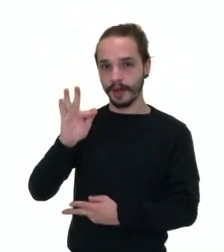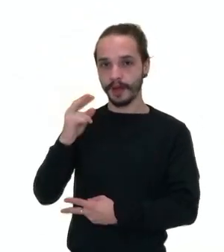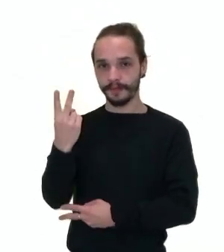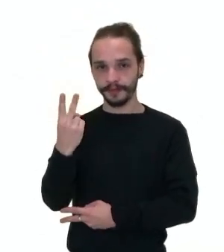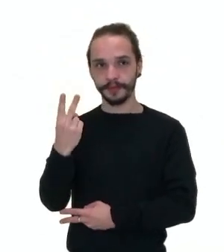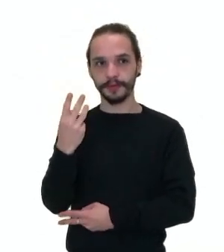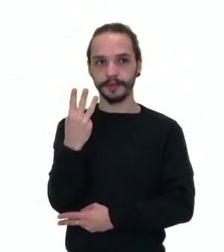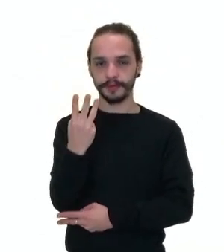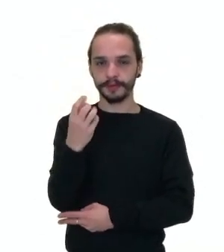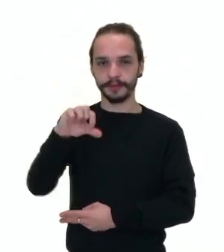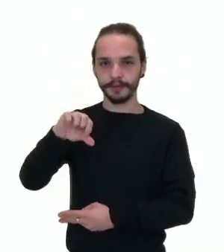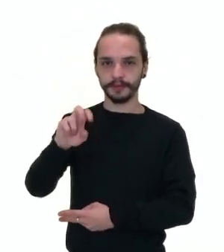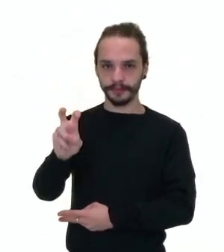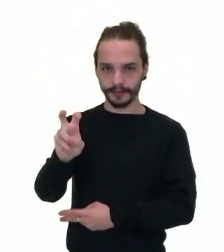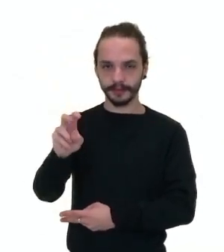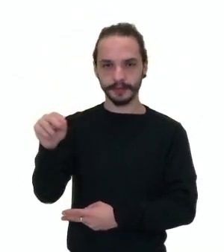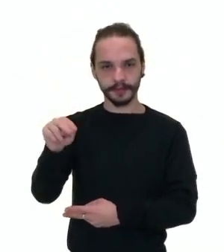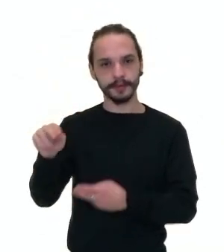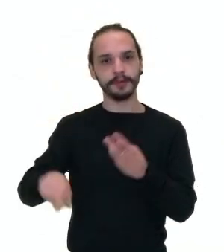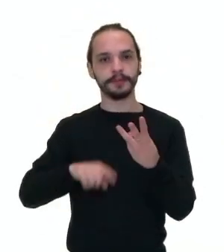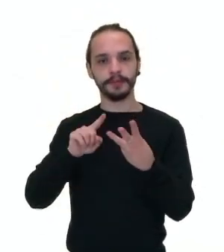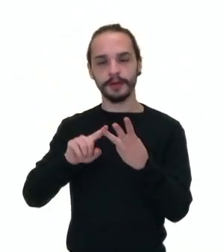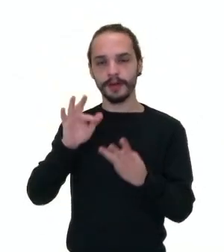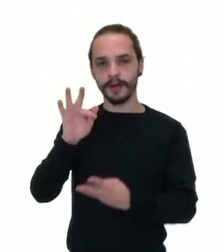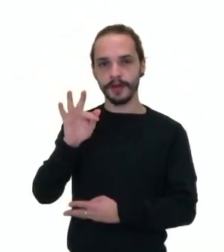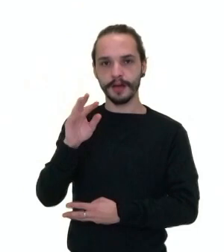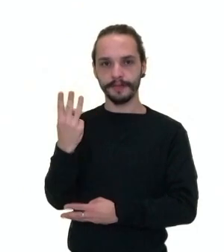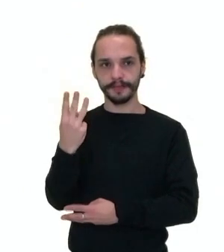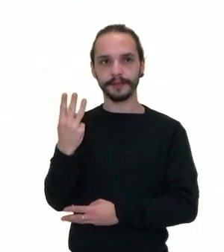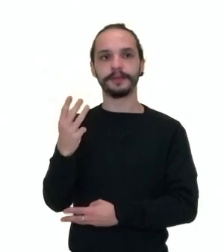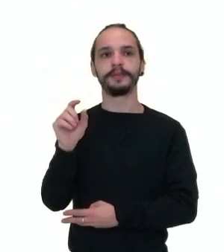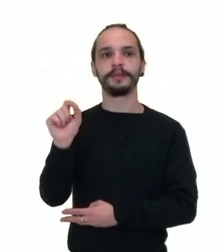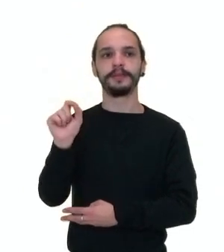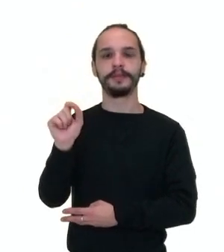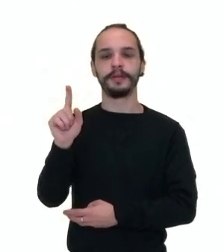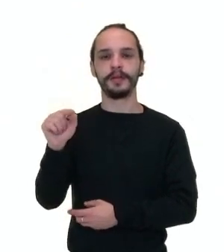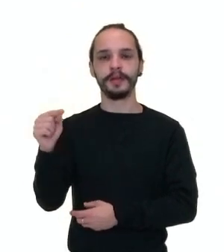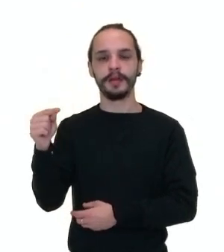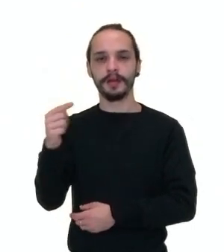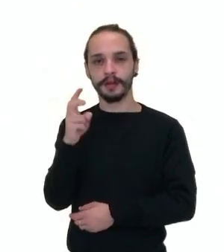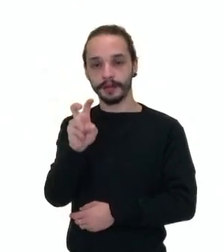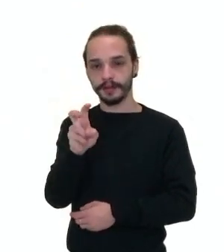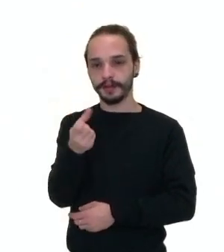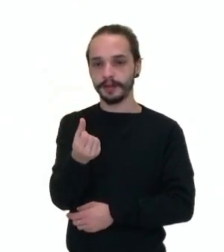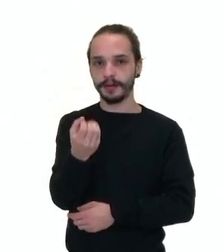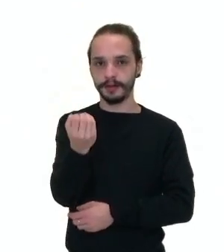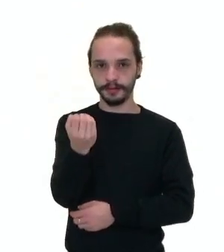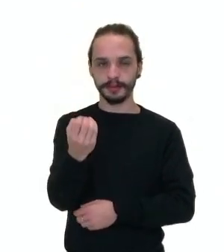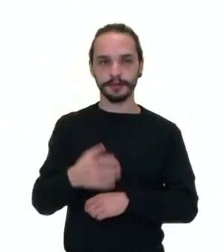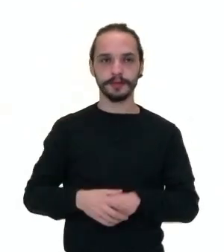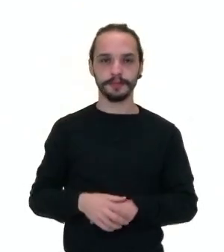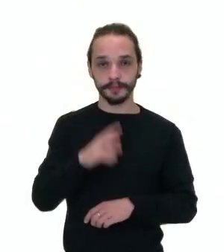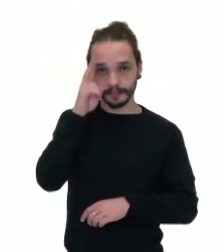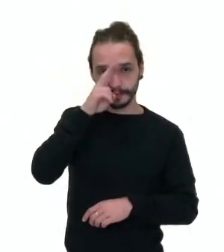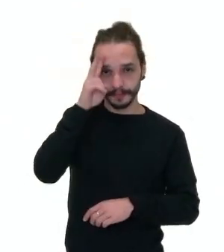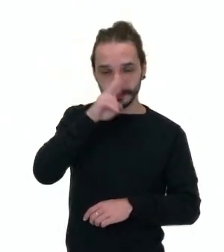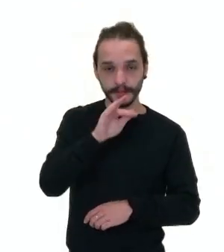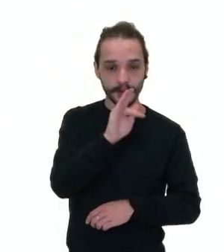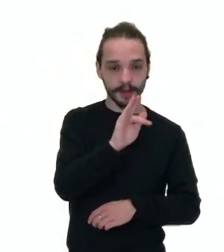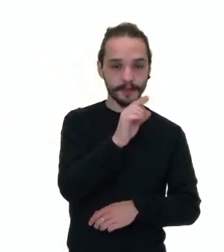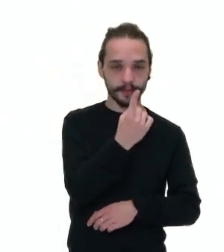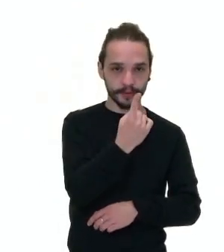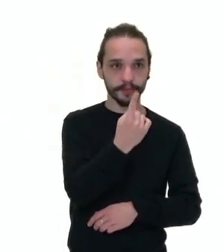é de 395 newtons e o F3 eu chamei de o de 560 newtons. Relembrando, né? O F1 é